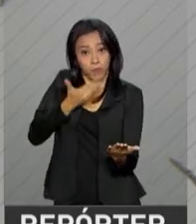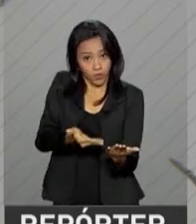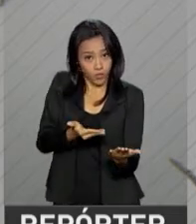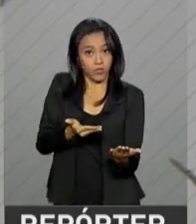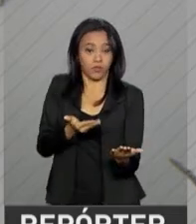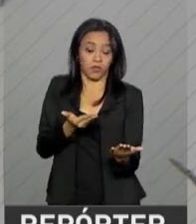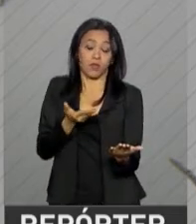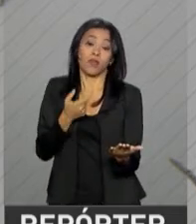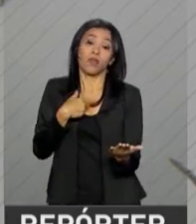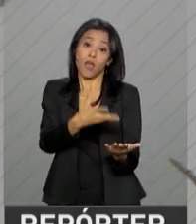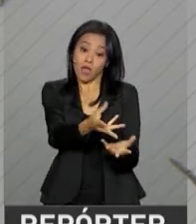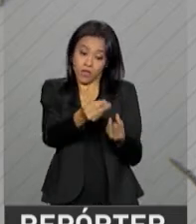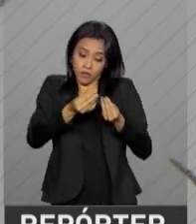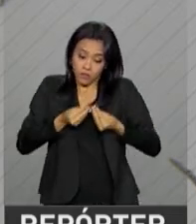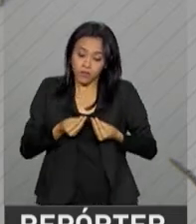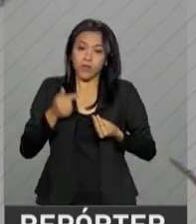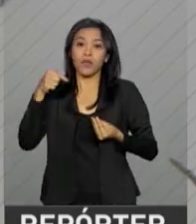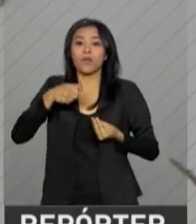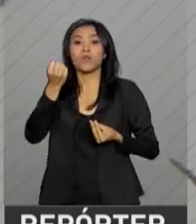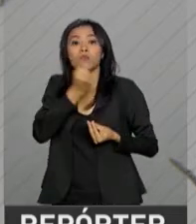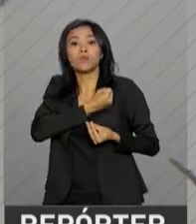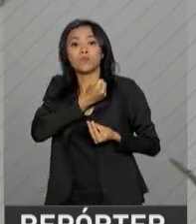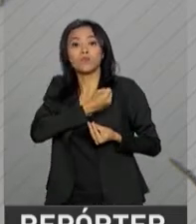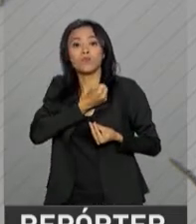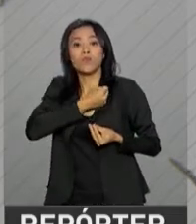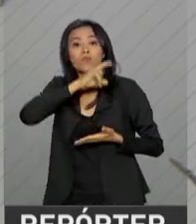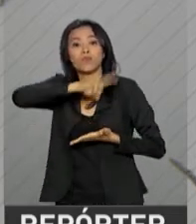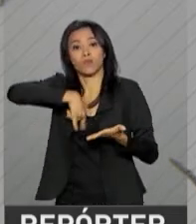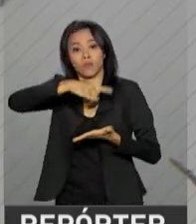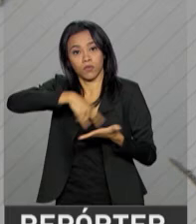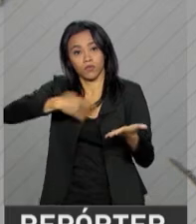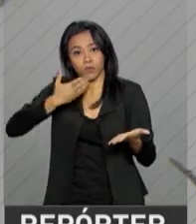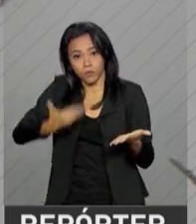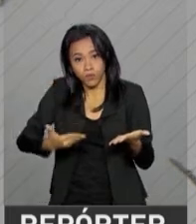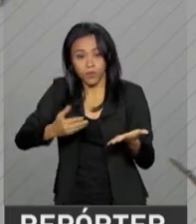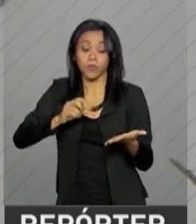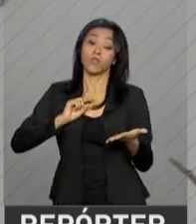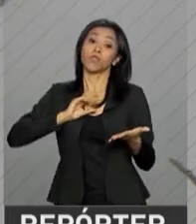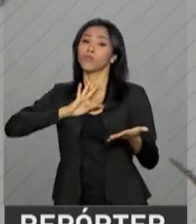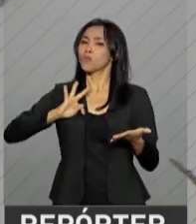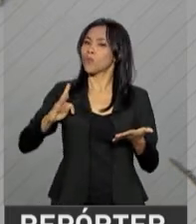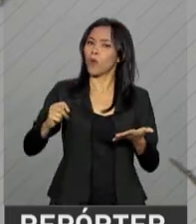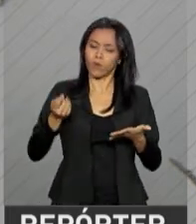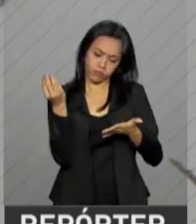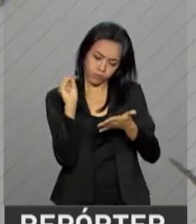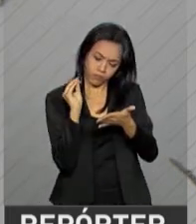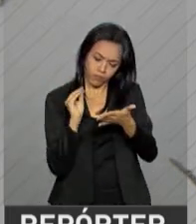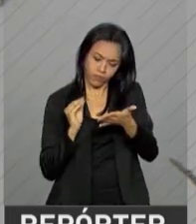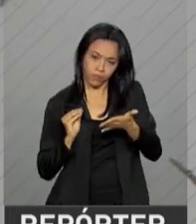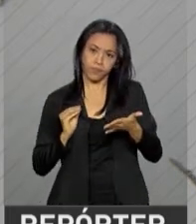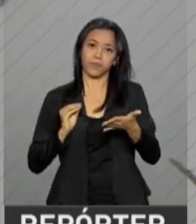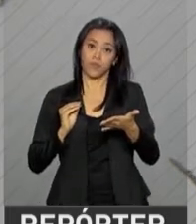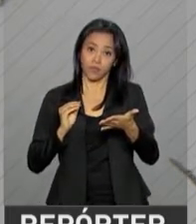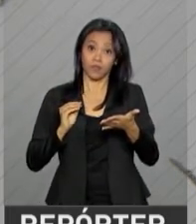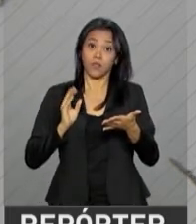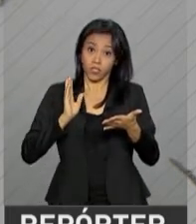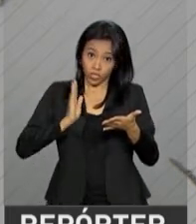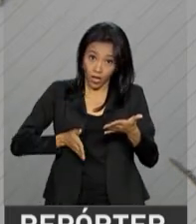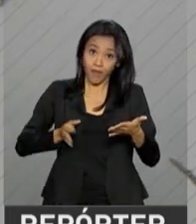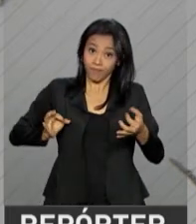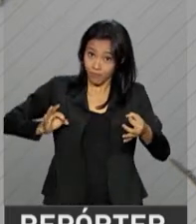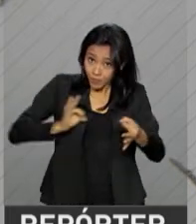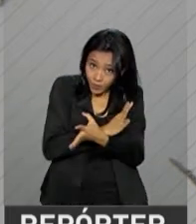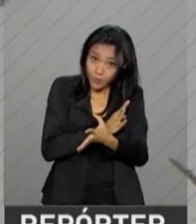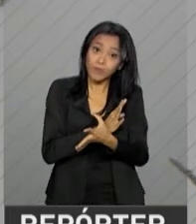segurado recebe imediatamente o número do protocolo de requerimento caso todas as informações previdenciárias necessárias para a